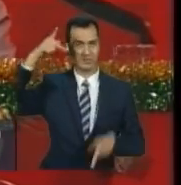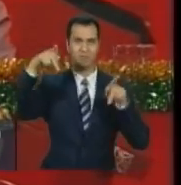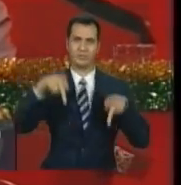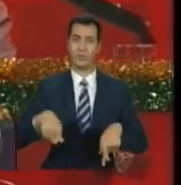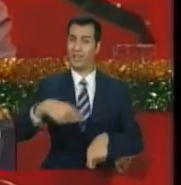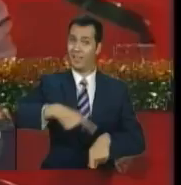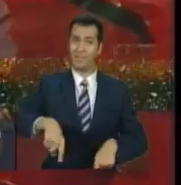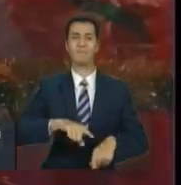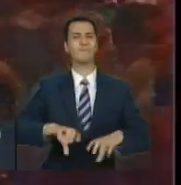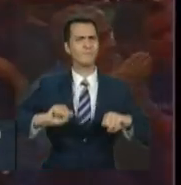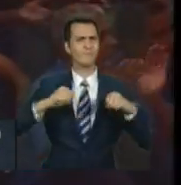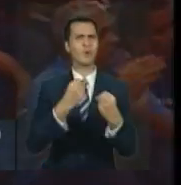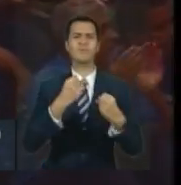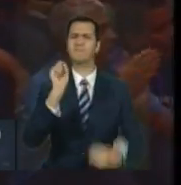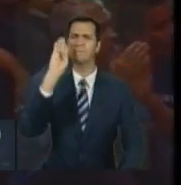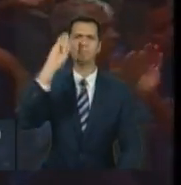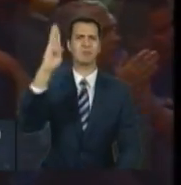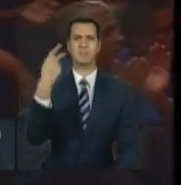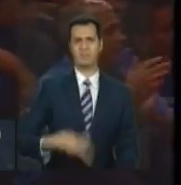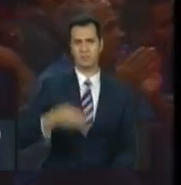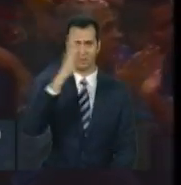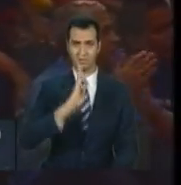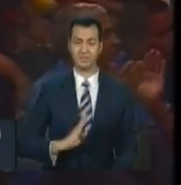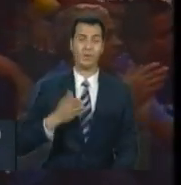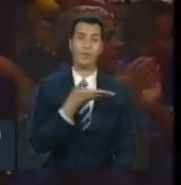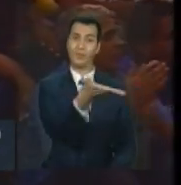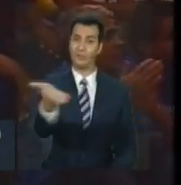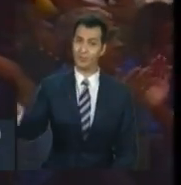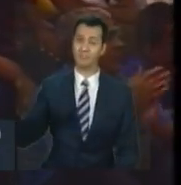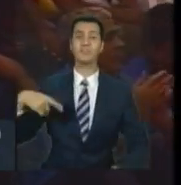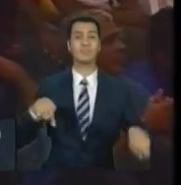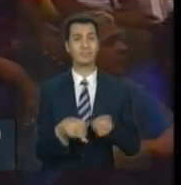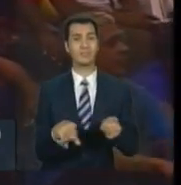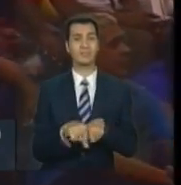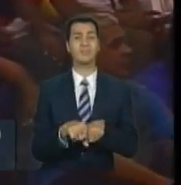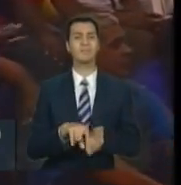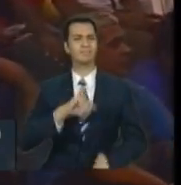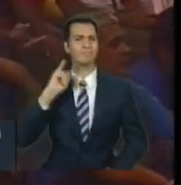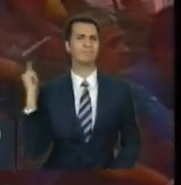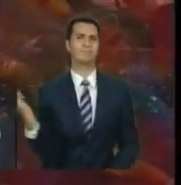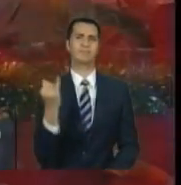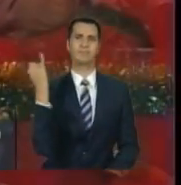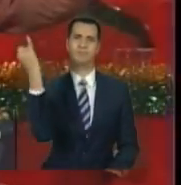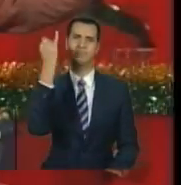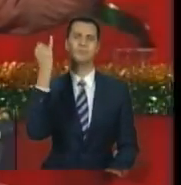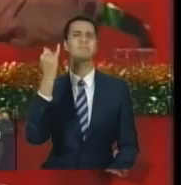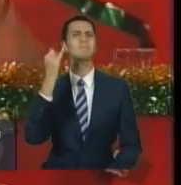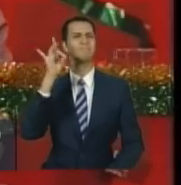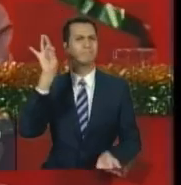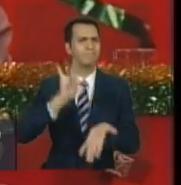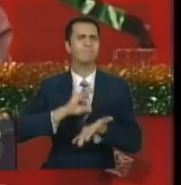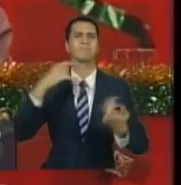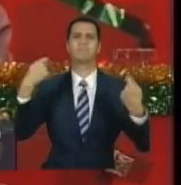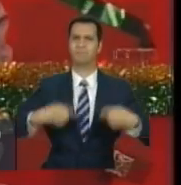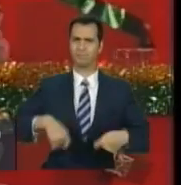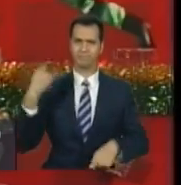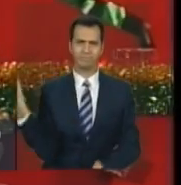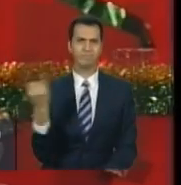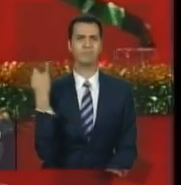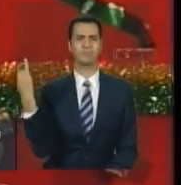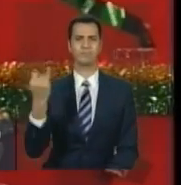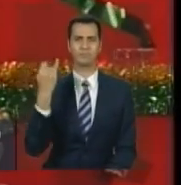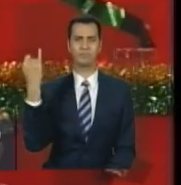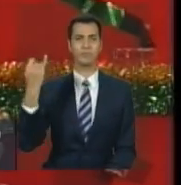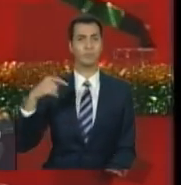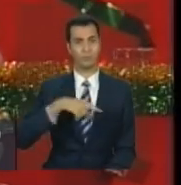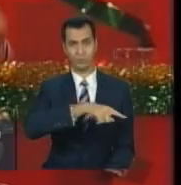reside a força. E aí estão vocês. É importantíssimo, é fundamental que